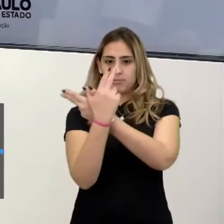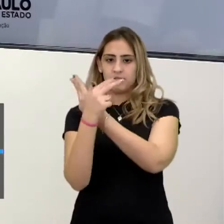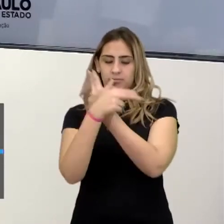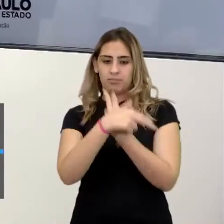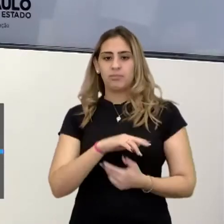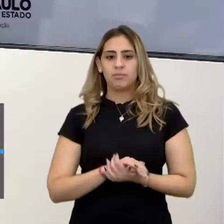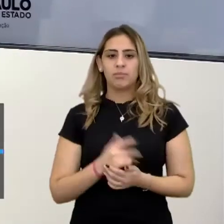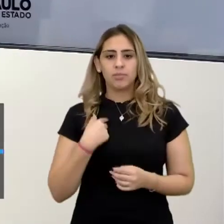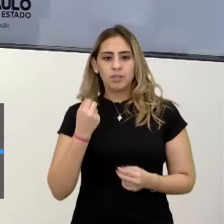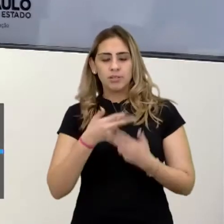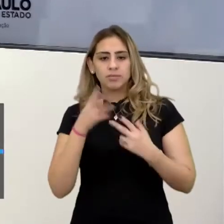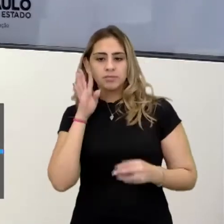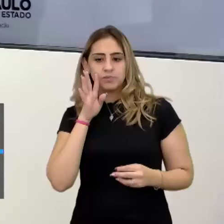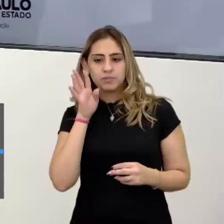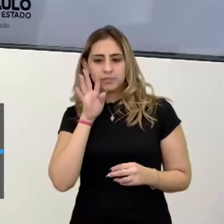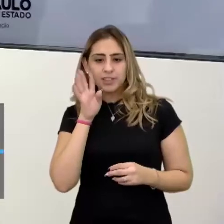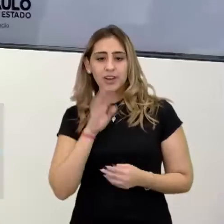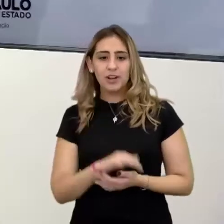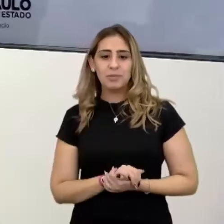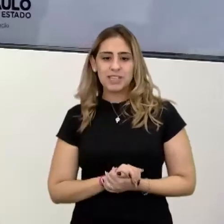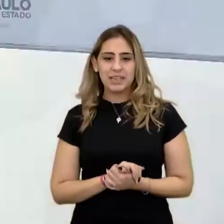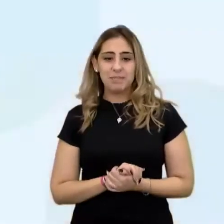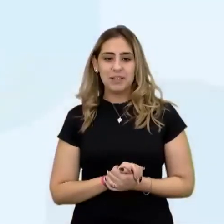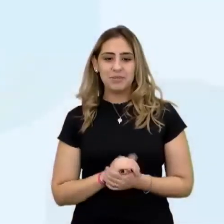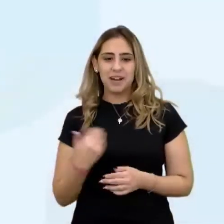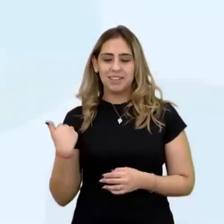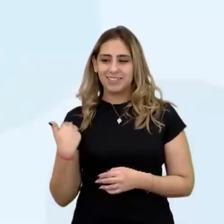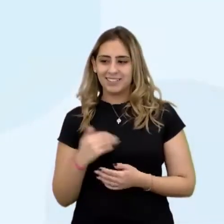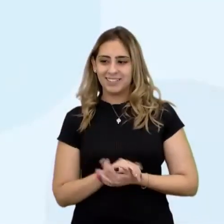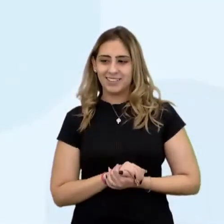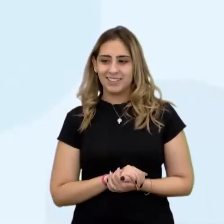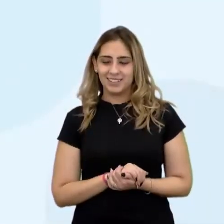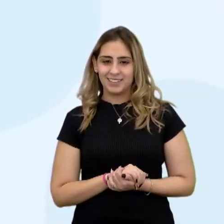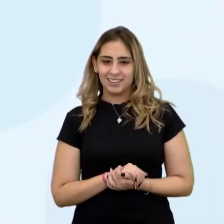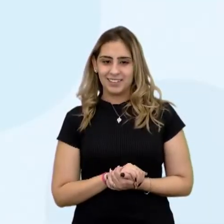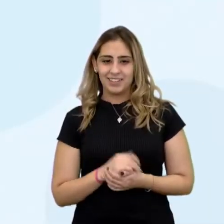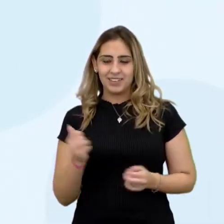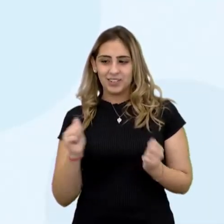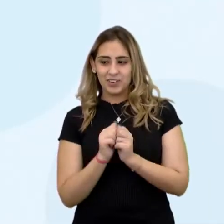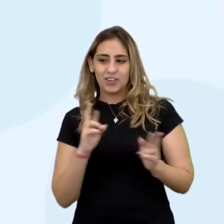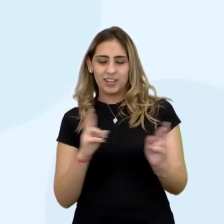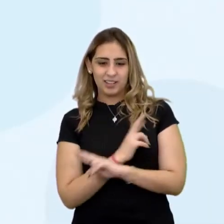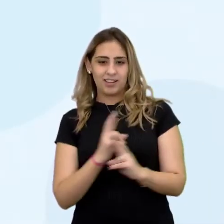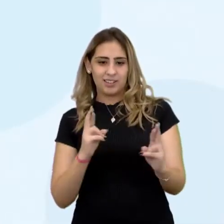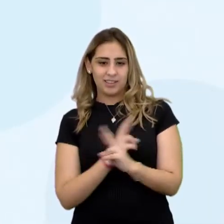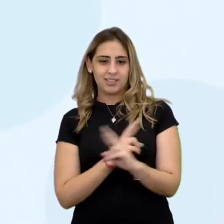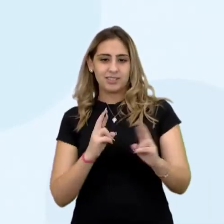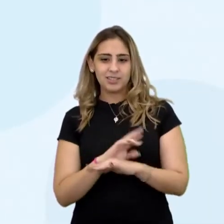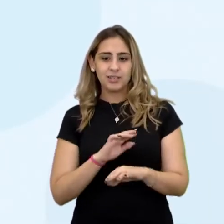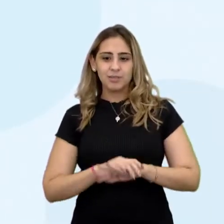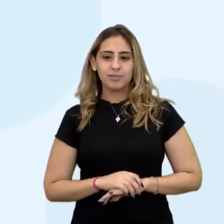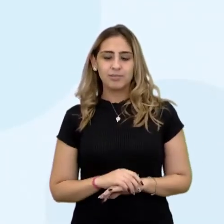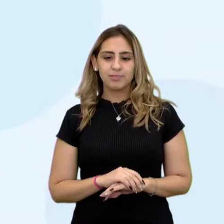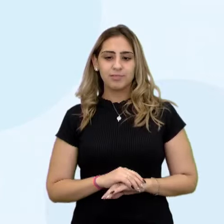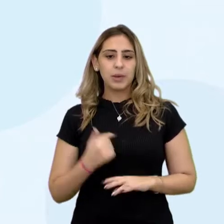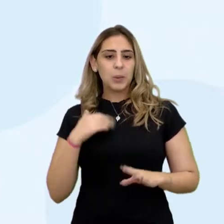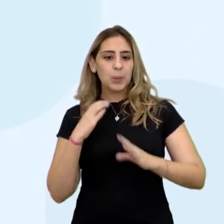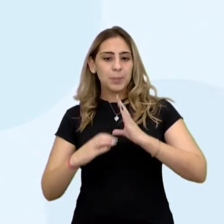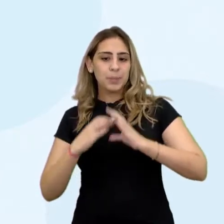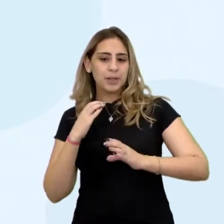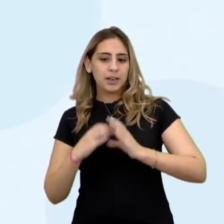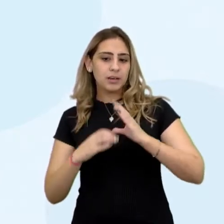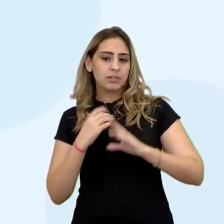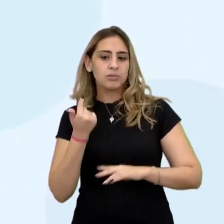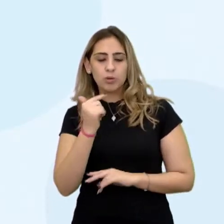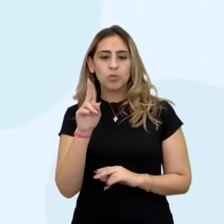satélites. Tema legal aí. Vai discutir um pouquinho a interação dos satélites com relação aí à comunicação e